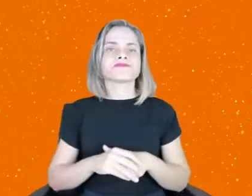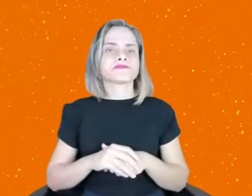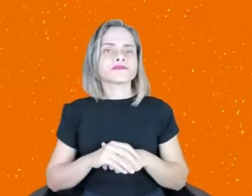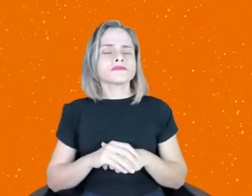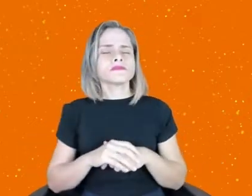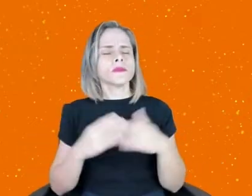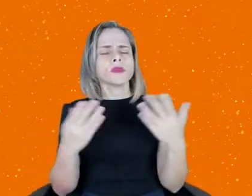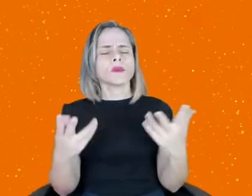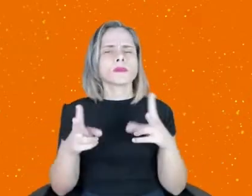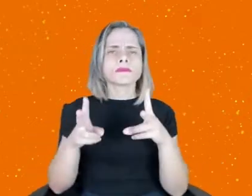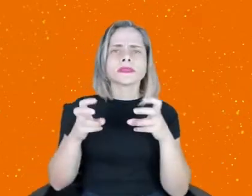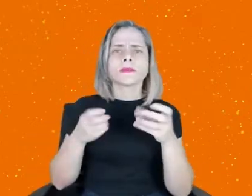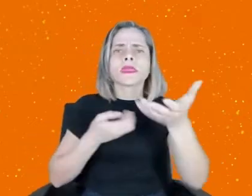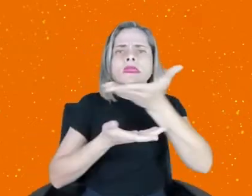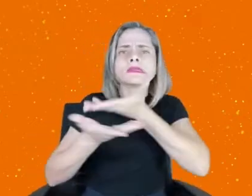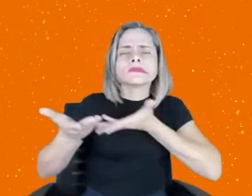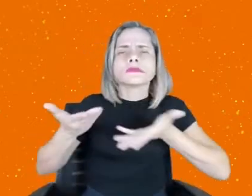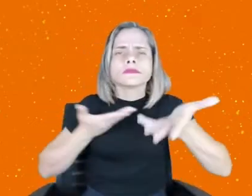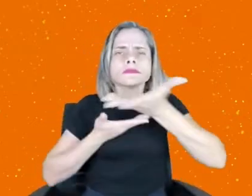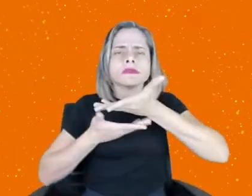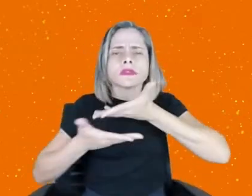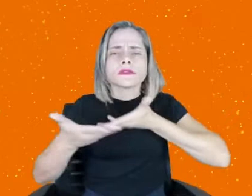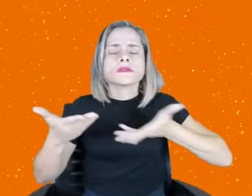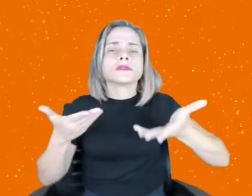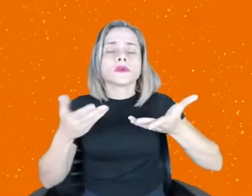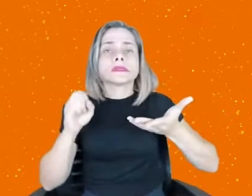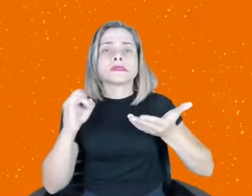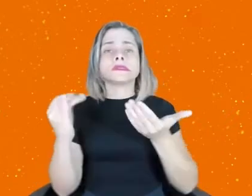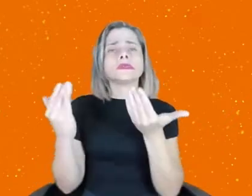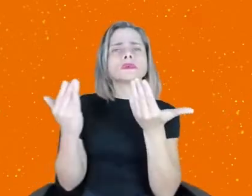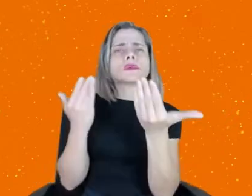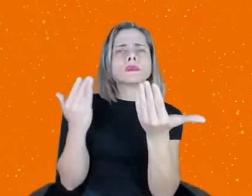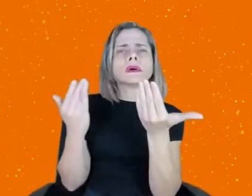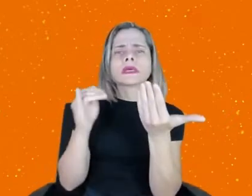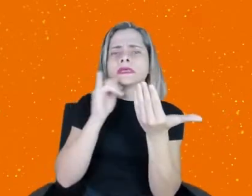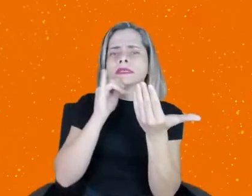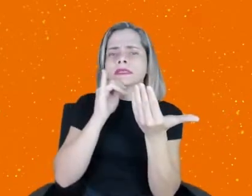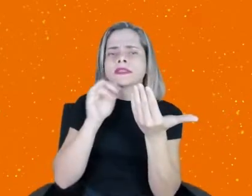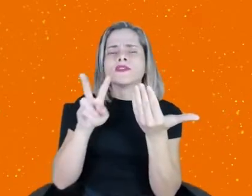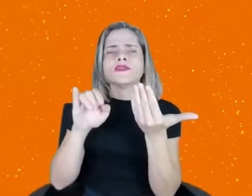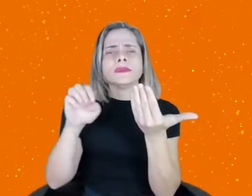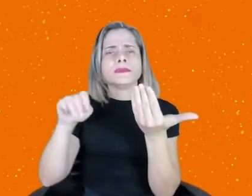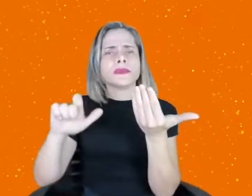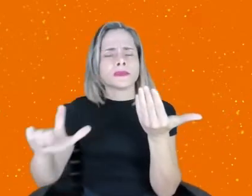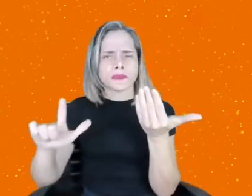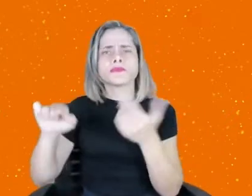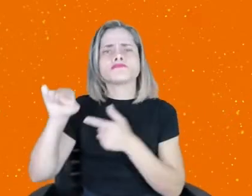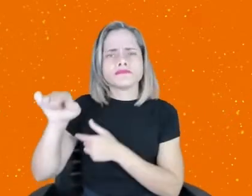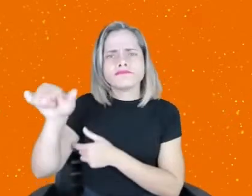desse nível de interatividade é se eu te comparar aqui por exemplo com a vi meu ela fez aquisição